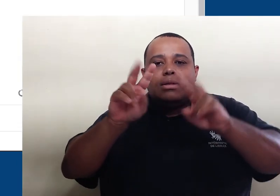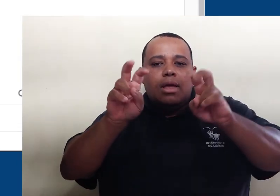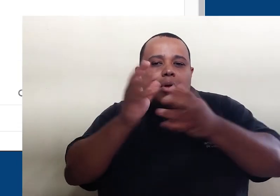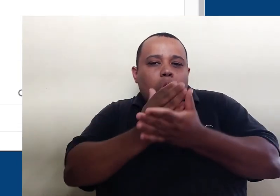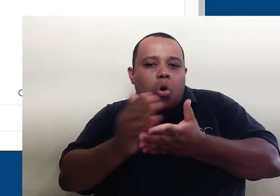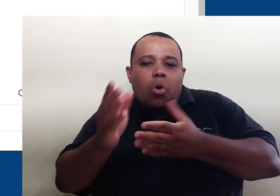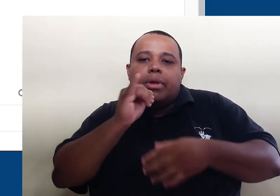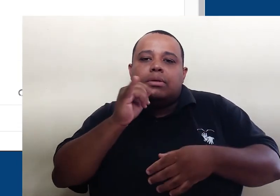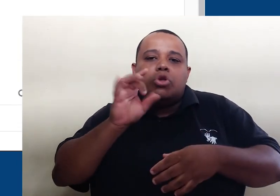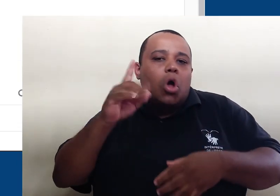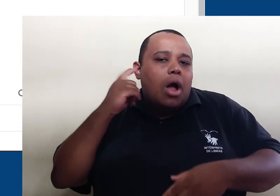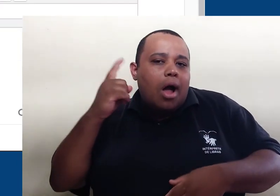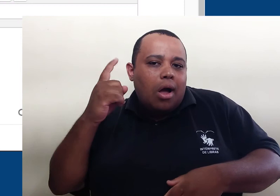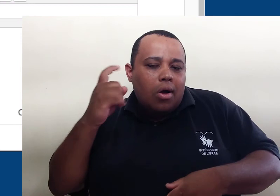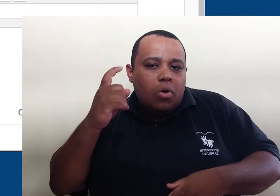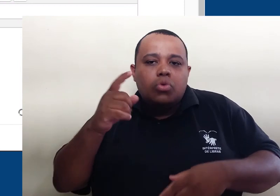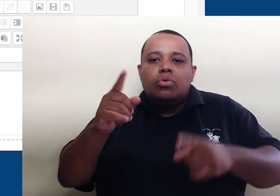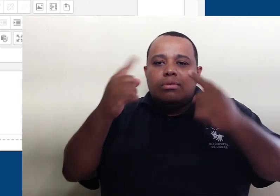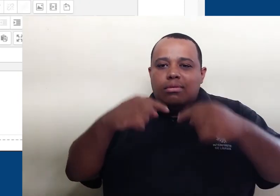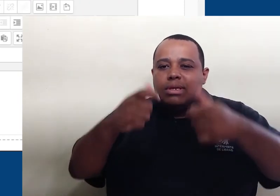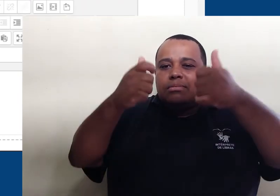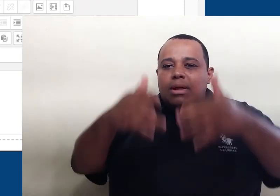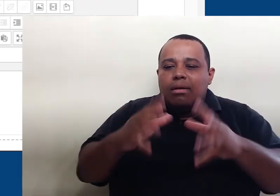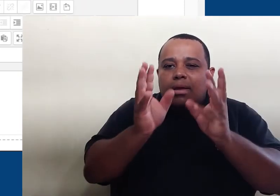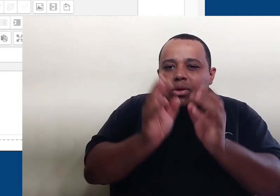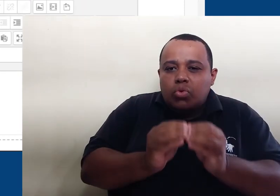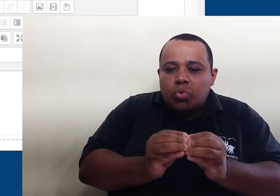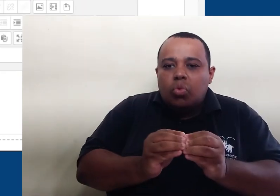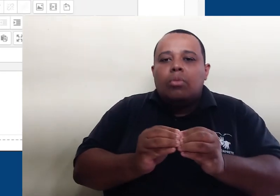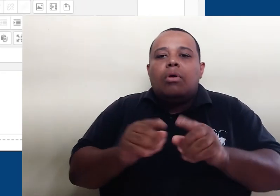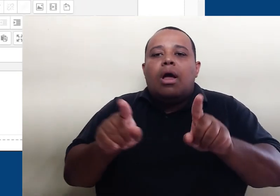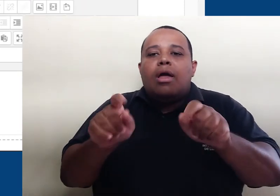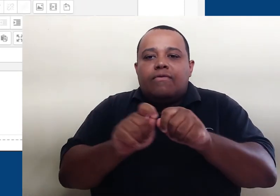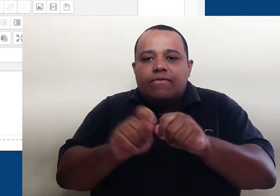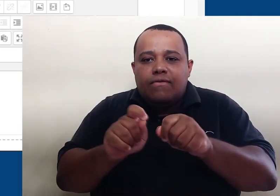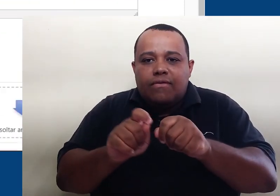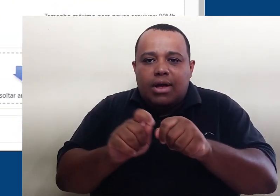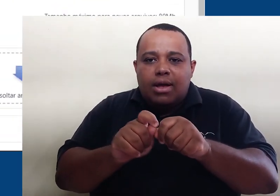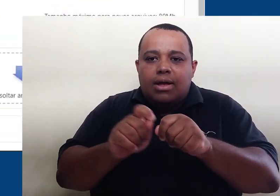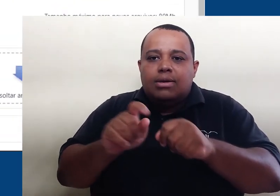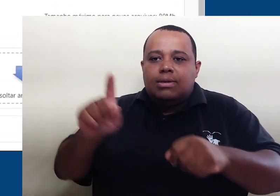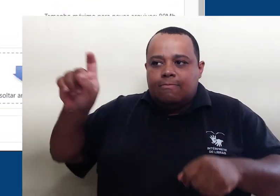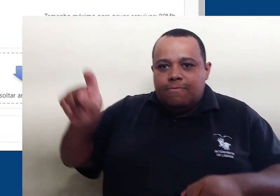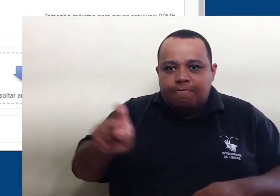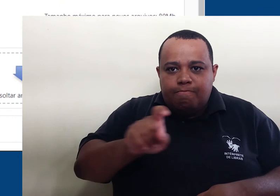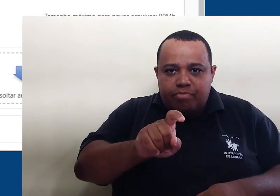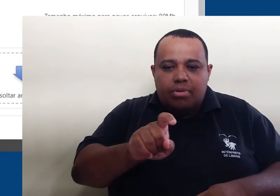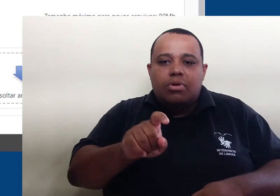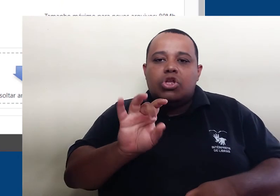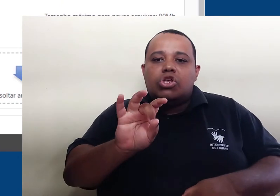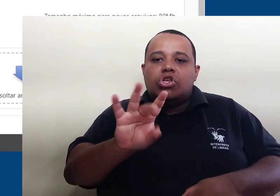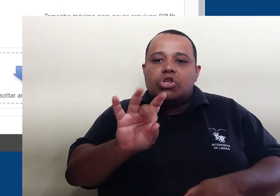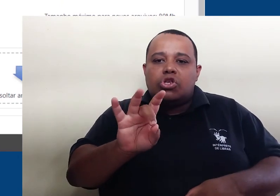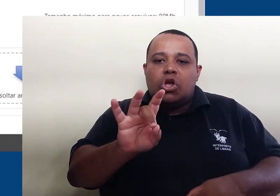é introdução áudio, por exemplo. Podemos adicionar descrição, igual a gente já fez das outras vezes. E aqui a gente vai colocar o nosso arquivo. Então